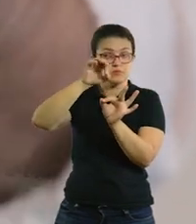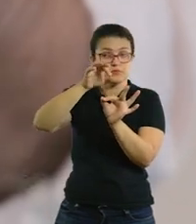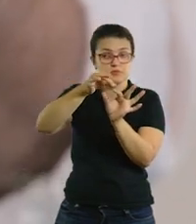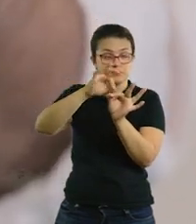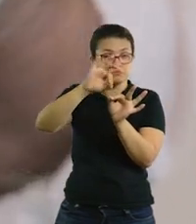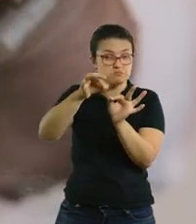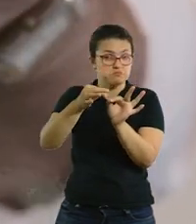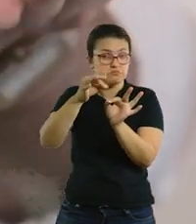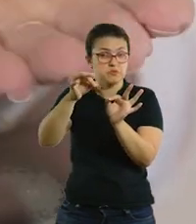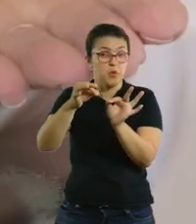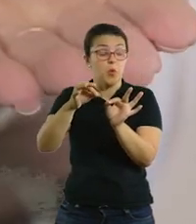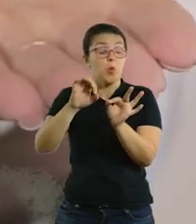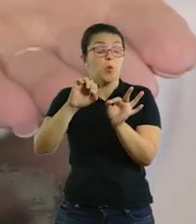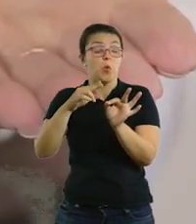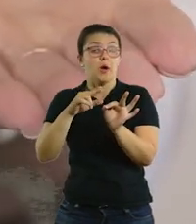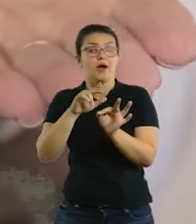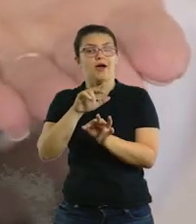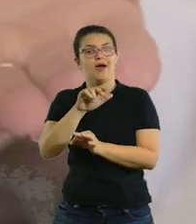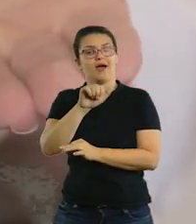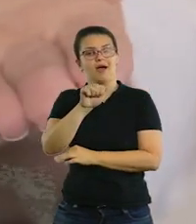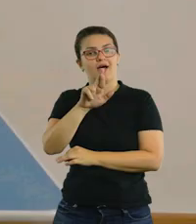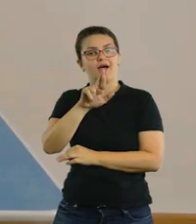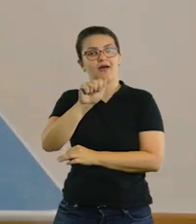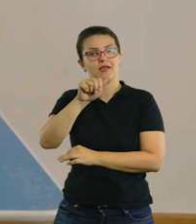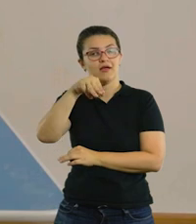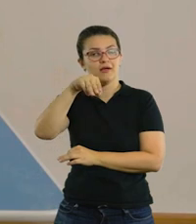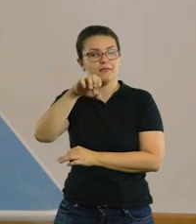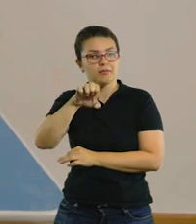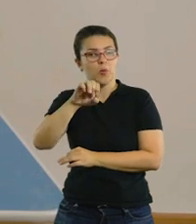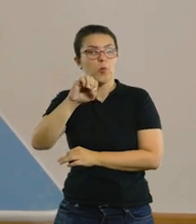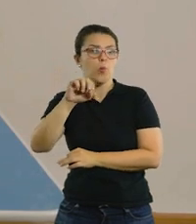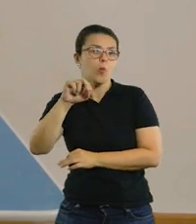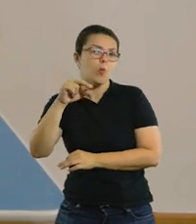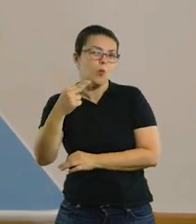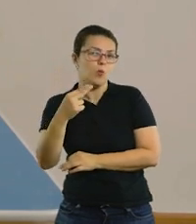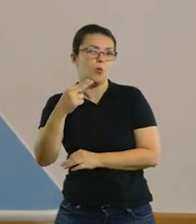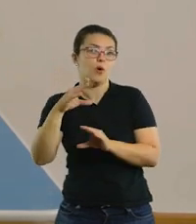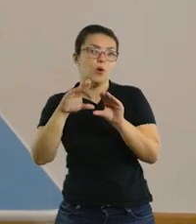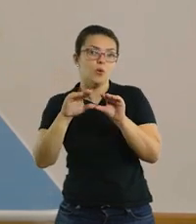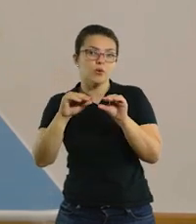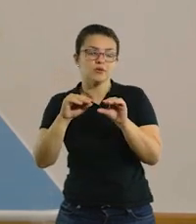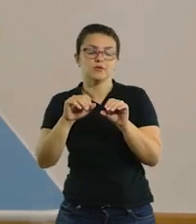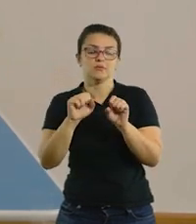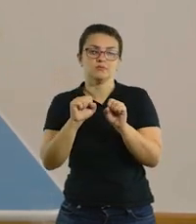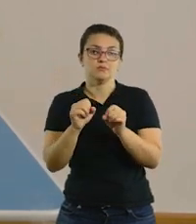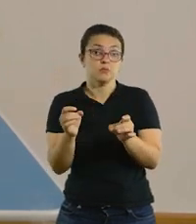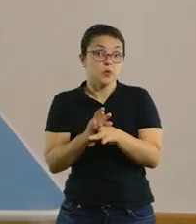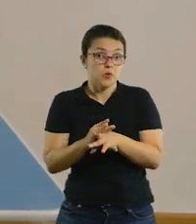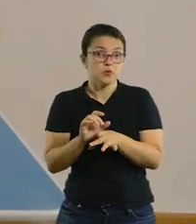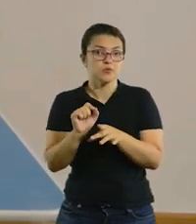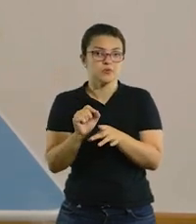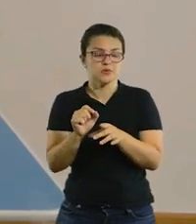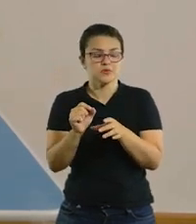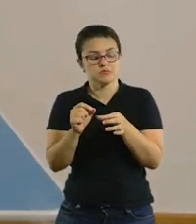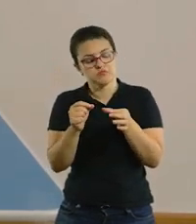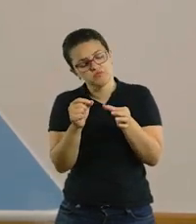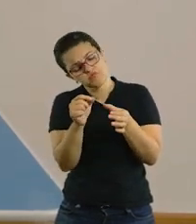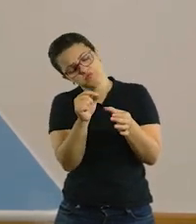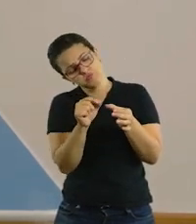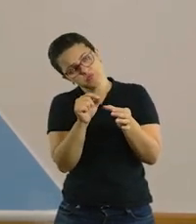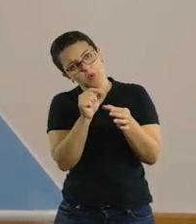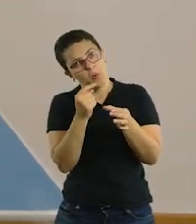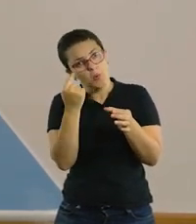e tecido ou algodão para dar esse formato. E pronto, vão pintar os olhinhos, a boca da